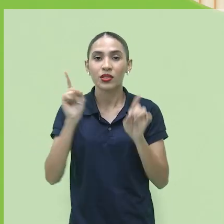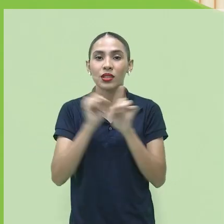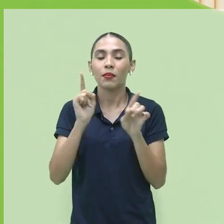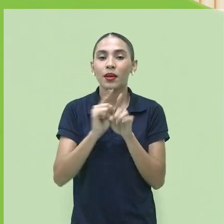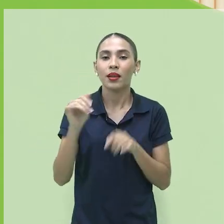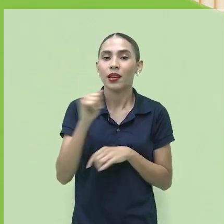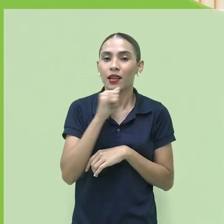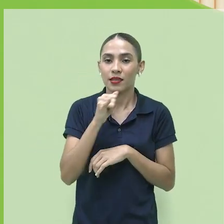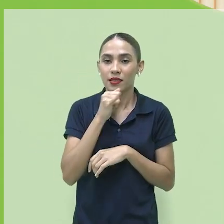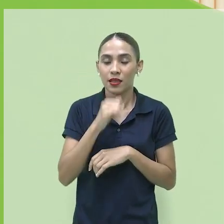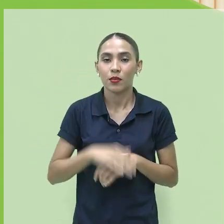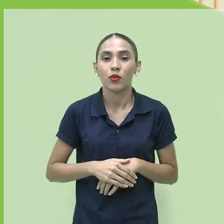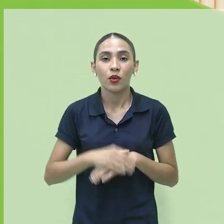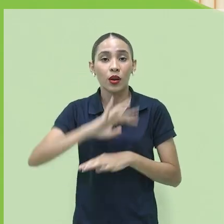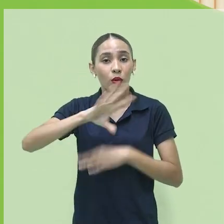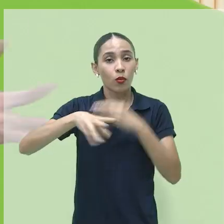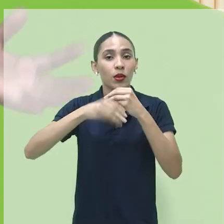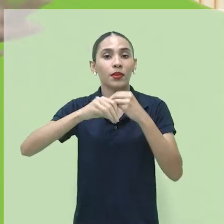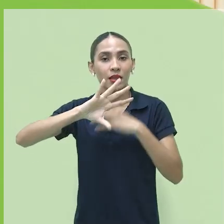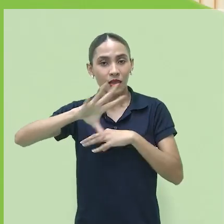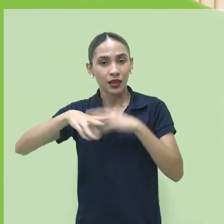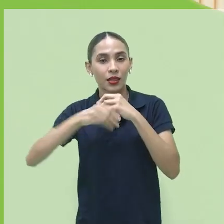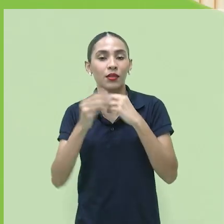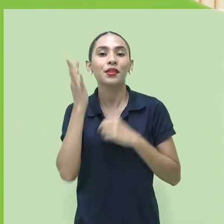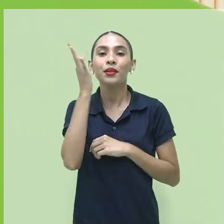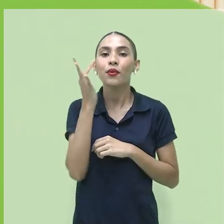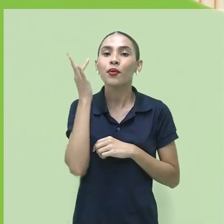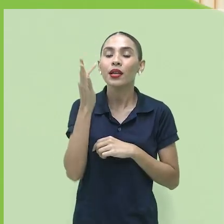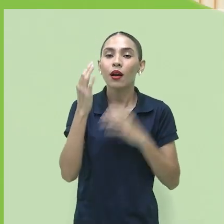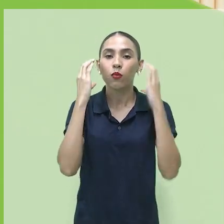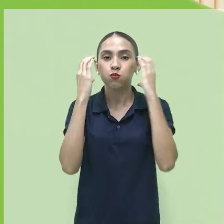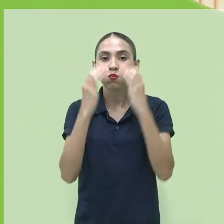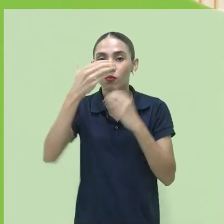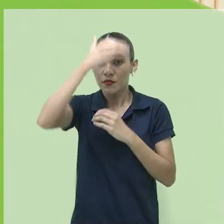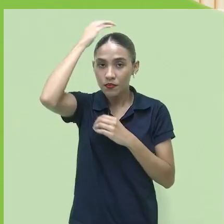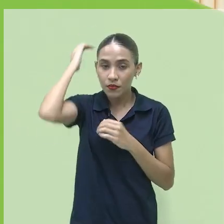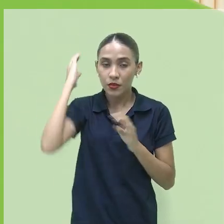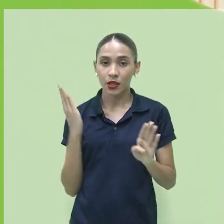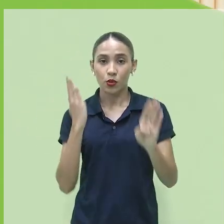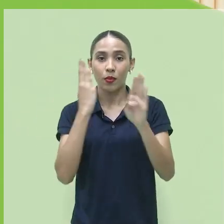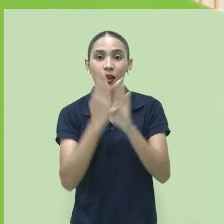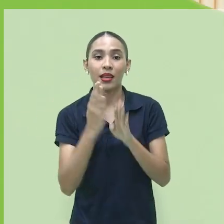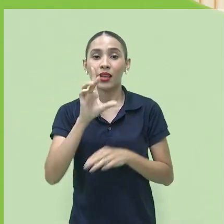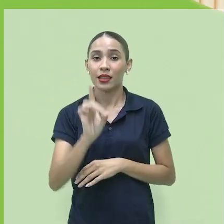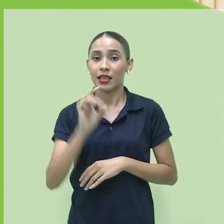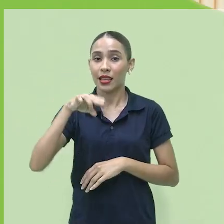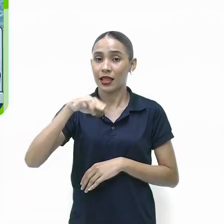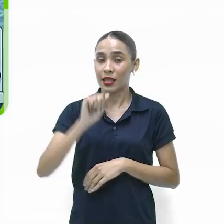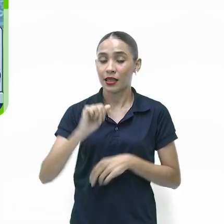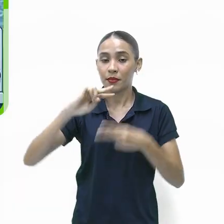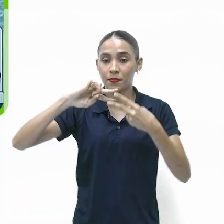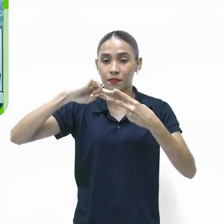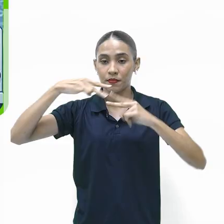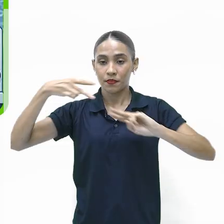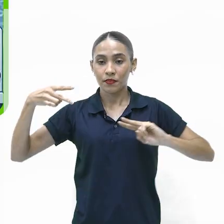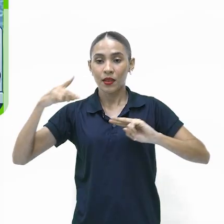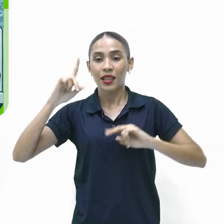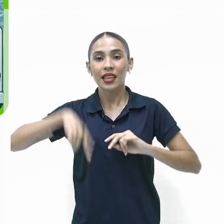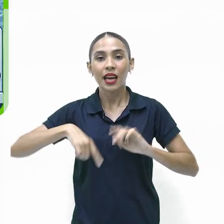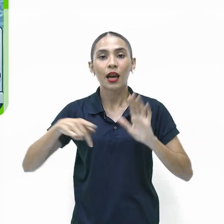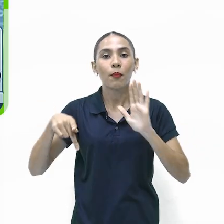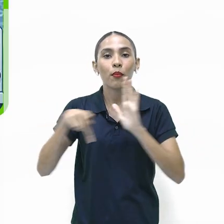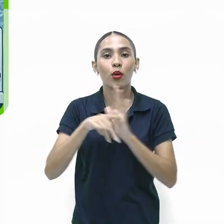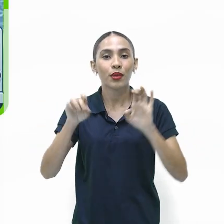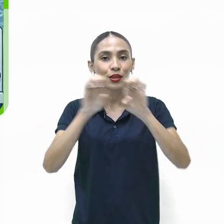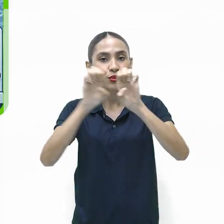evidências, né, foram, por exemplo, corroborando com as teorias de Darwin, como a descoberta do DNA, né, que traz aí o